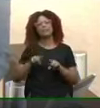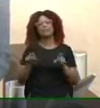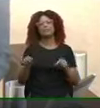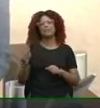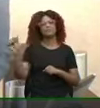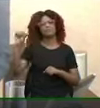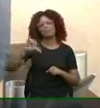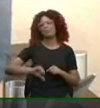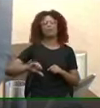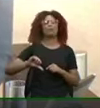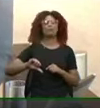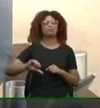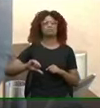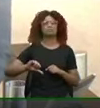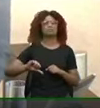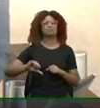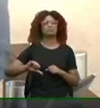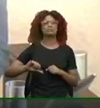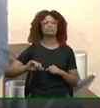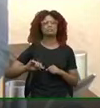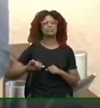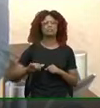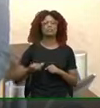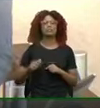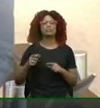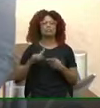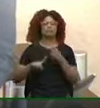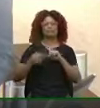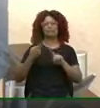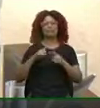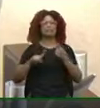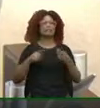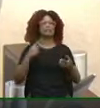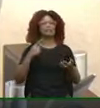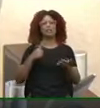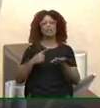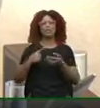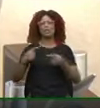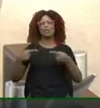muito pior do que péssima, também faz jogo de lobby, de interesse, de acordo,